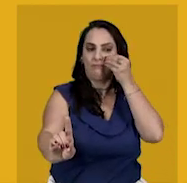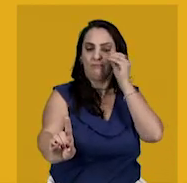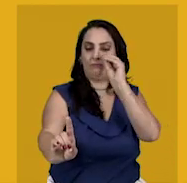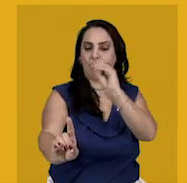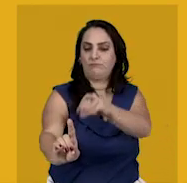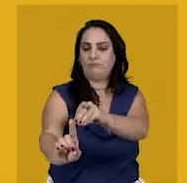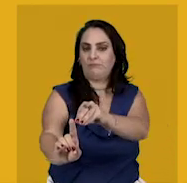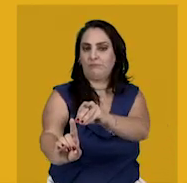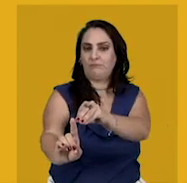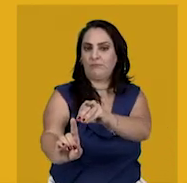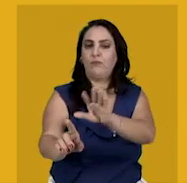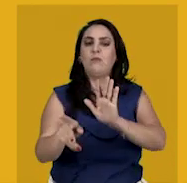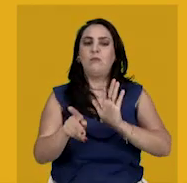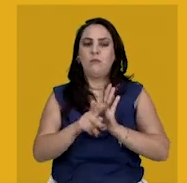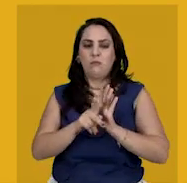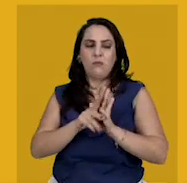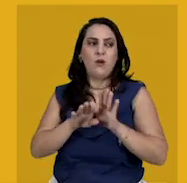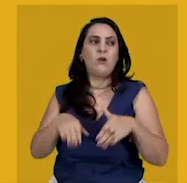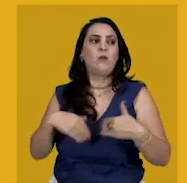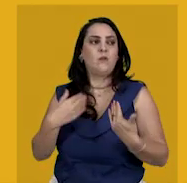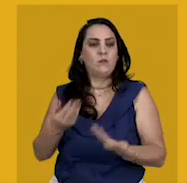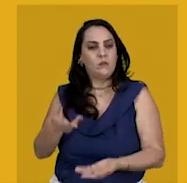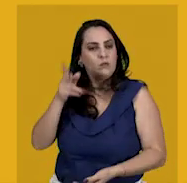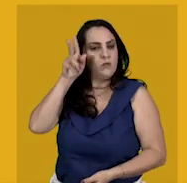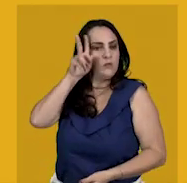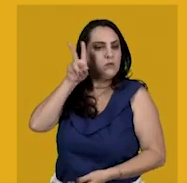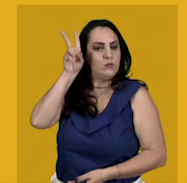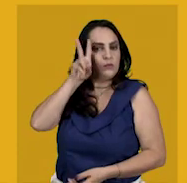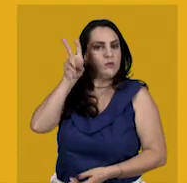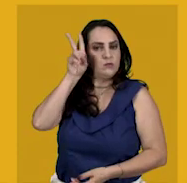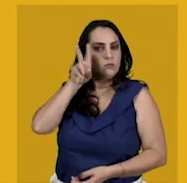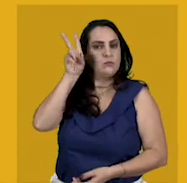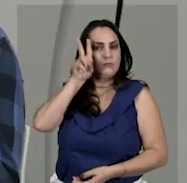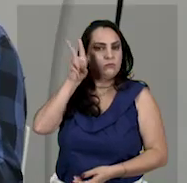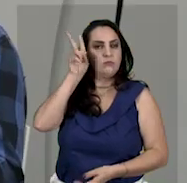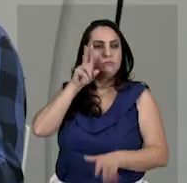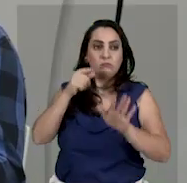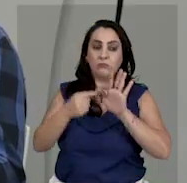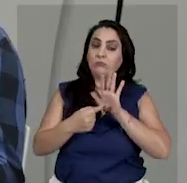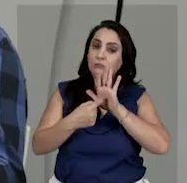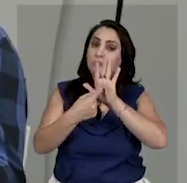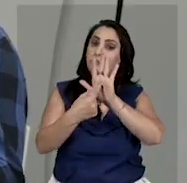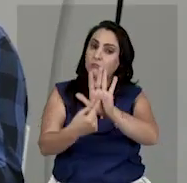Igreja Católica. A história, ela traz muito isso para a gente,